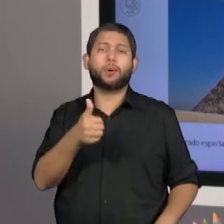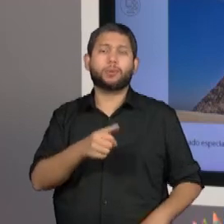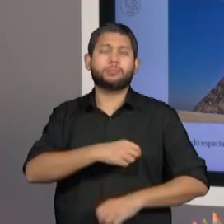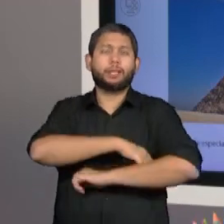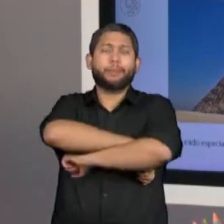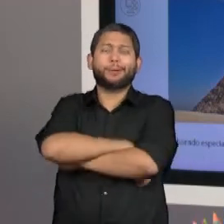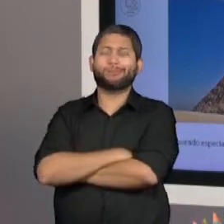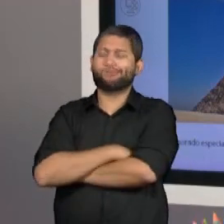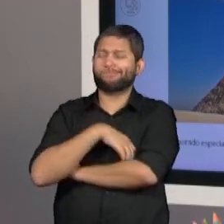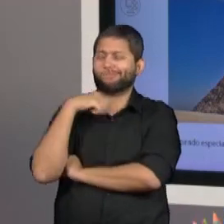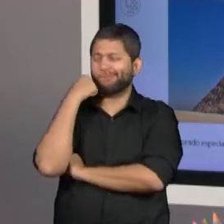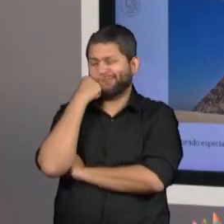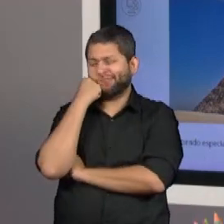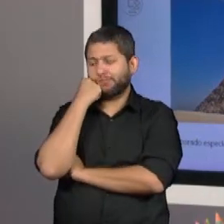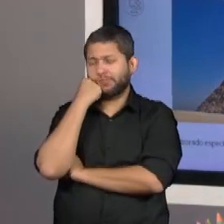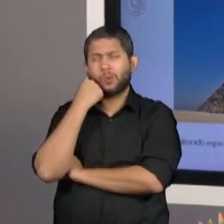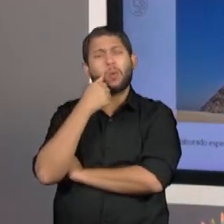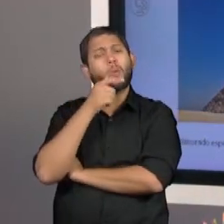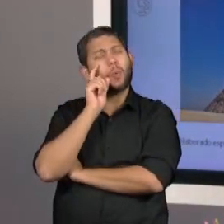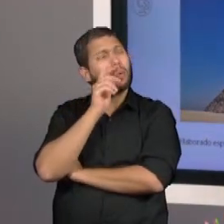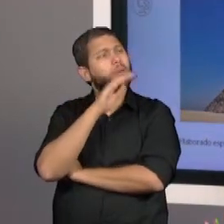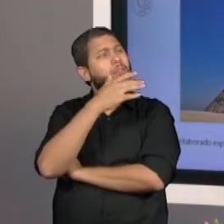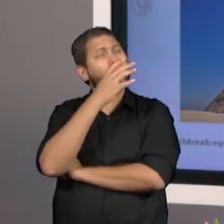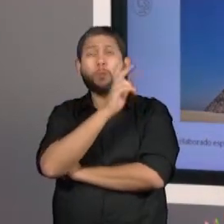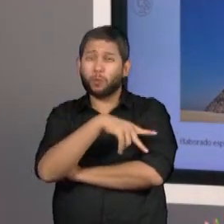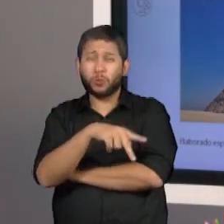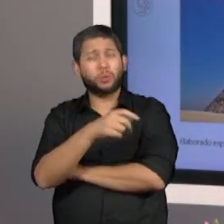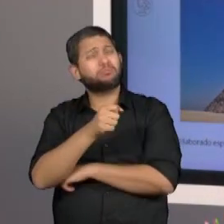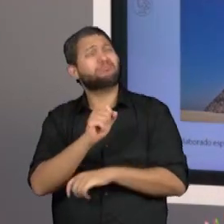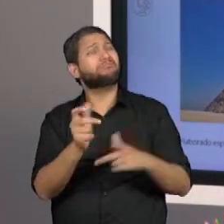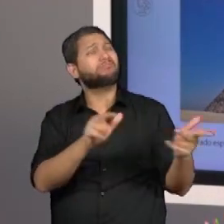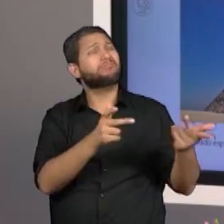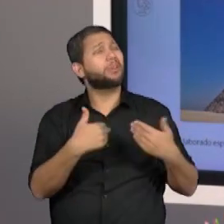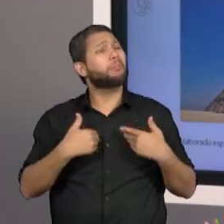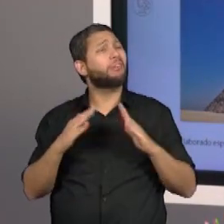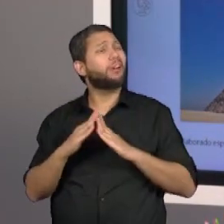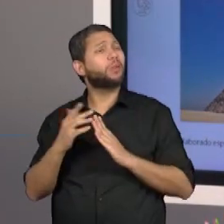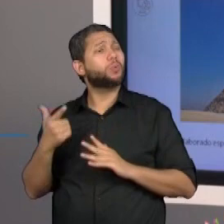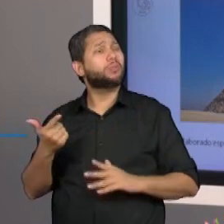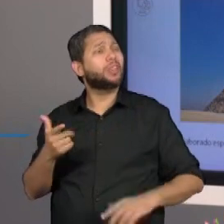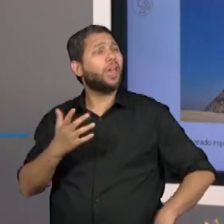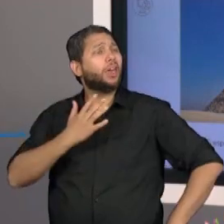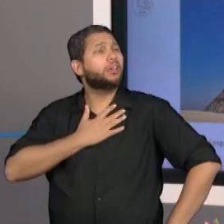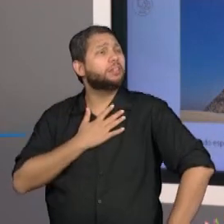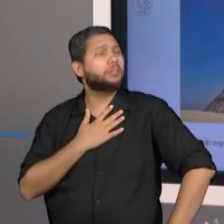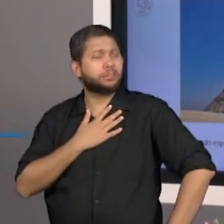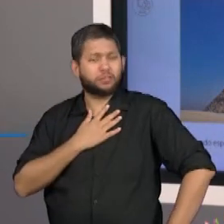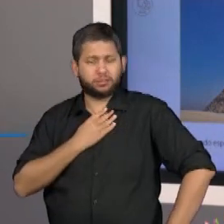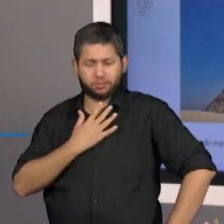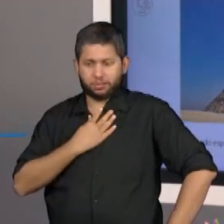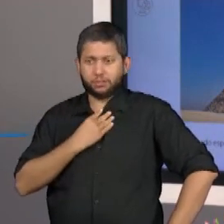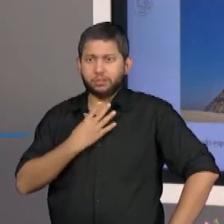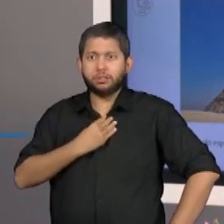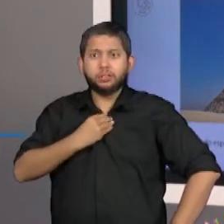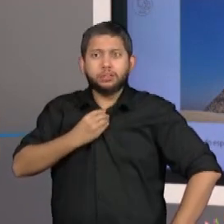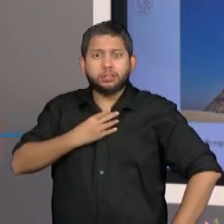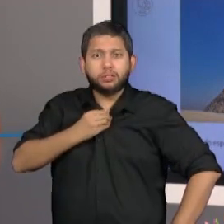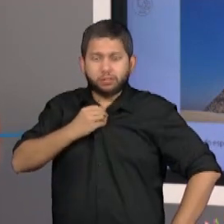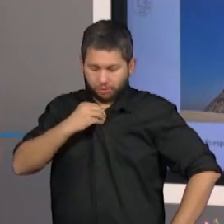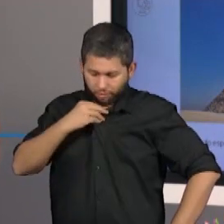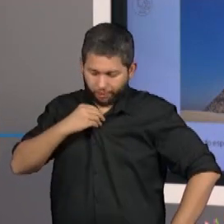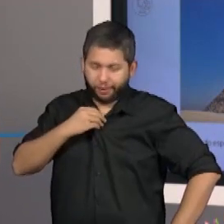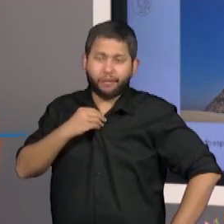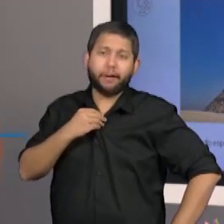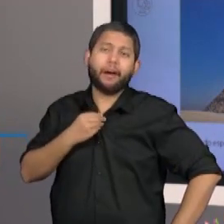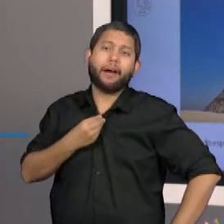estava assim, ontem conversando com as outras professoras, e aí eu pus a mão assim, aqui no meu pescoço, e